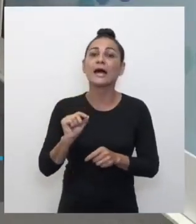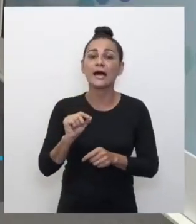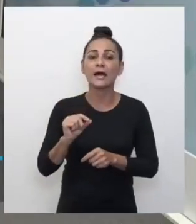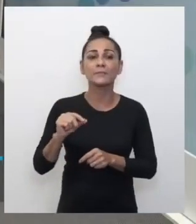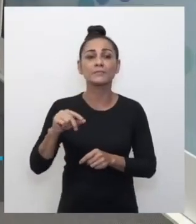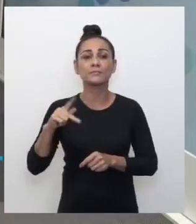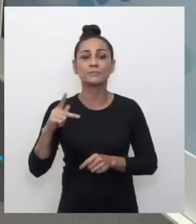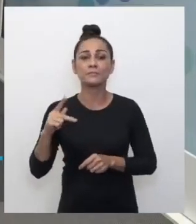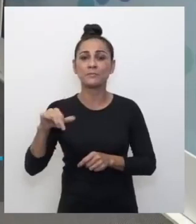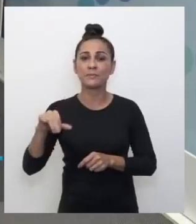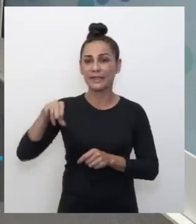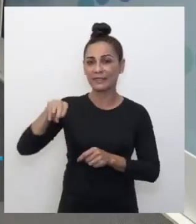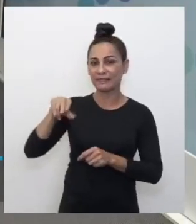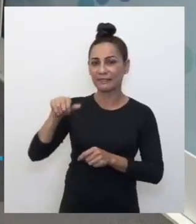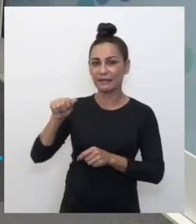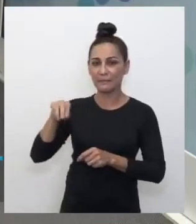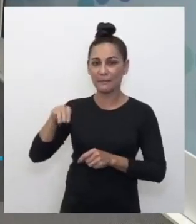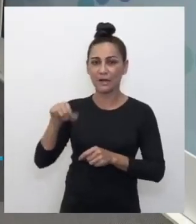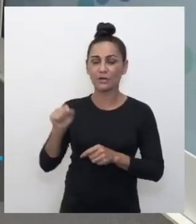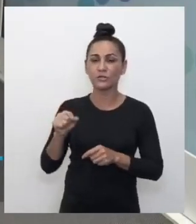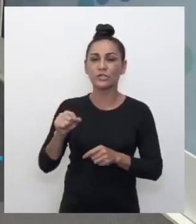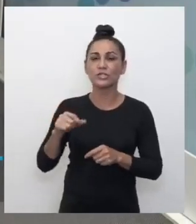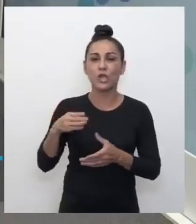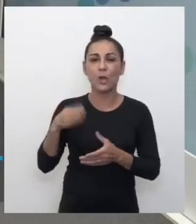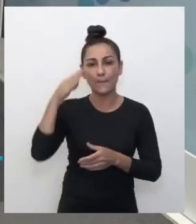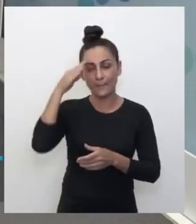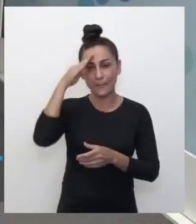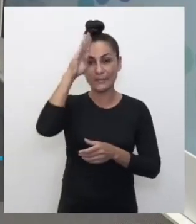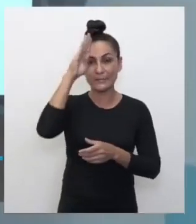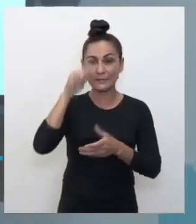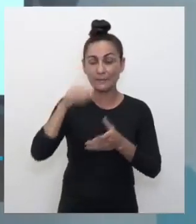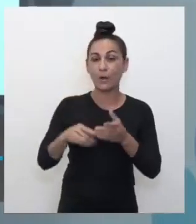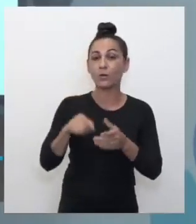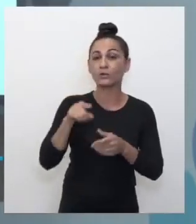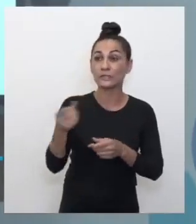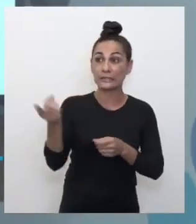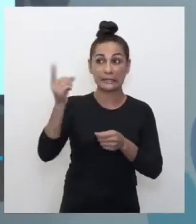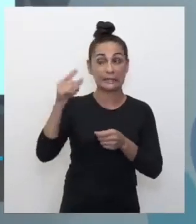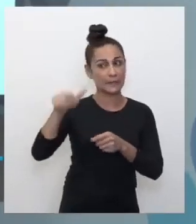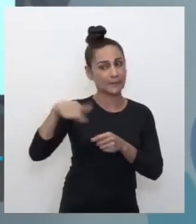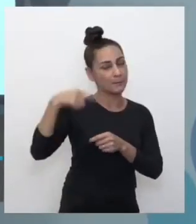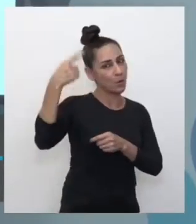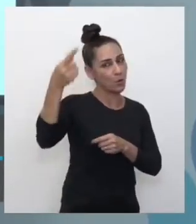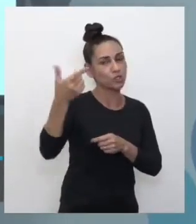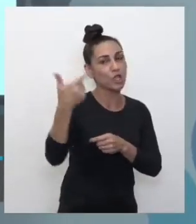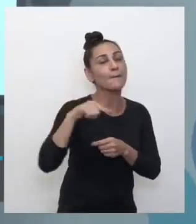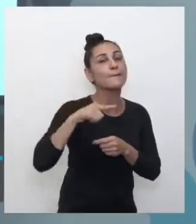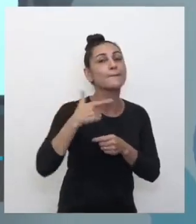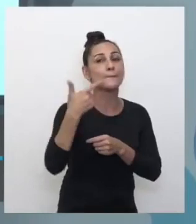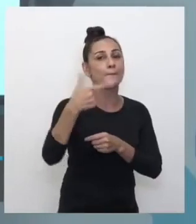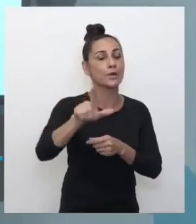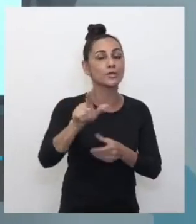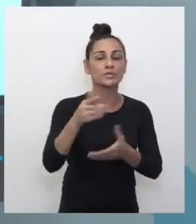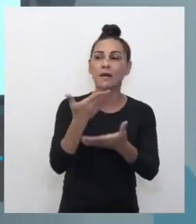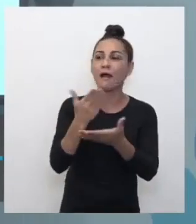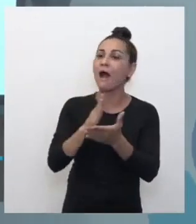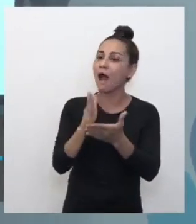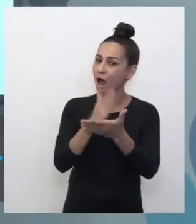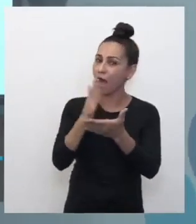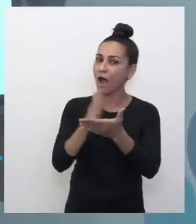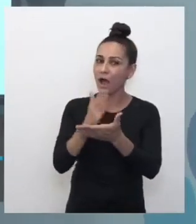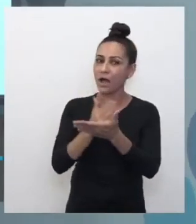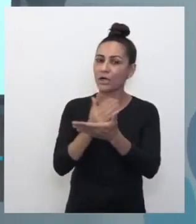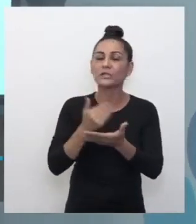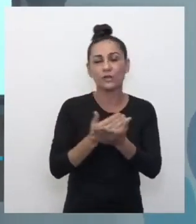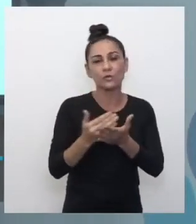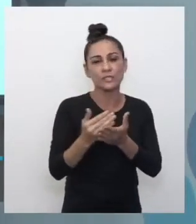Pina Bausch é a grande precursora da dança-teatro, Isso, que nós vamos ver numa próxima aula, né? Essa aula vai ter uma continuidade. Que né? legal. Que aí a gente já vai começar a